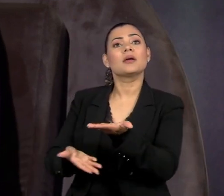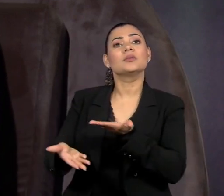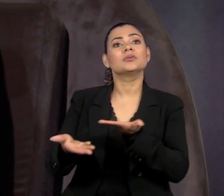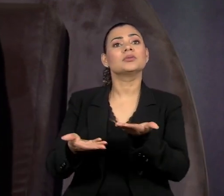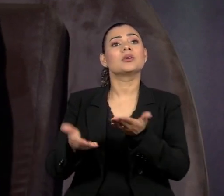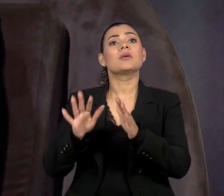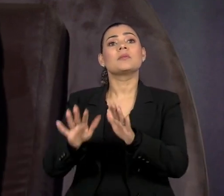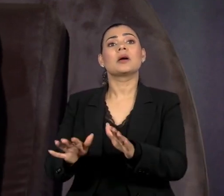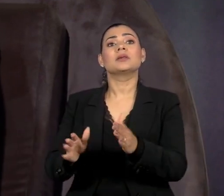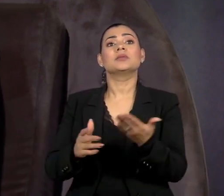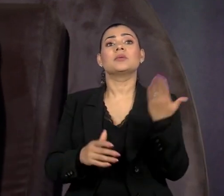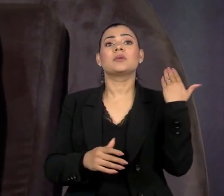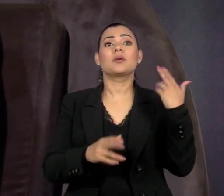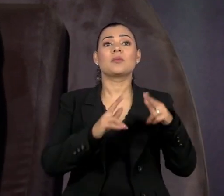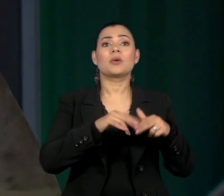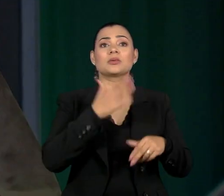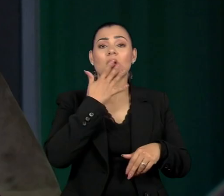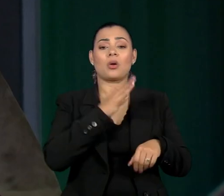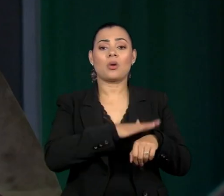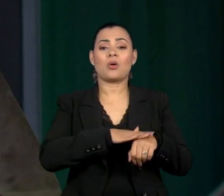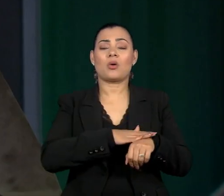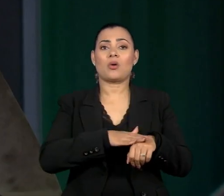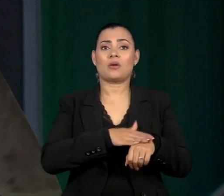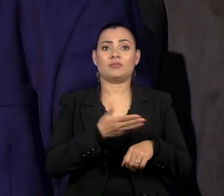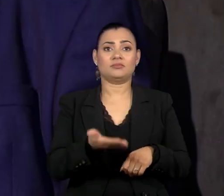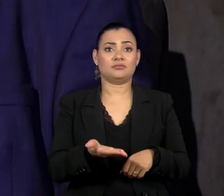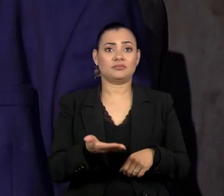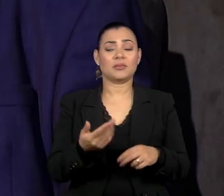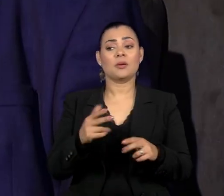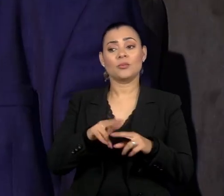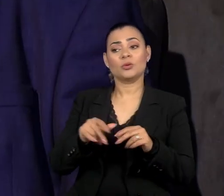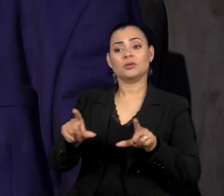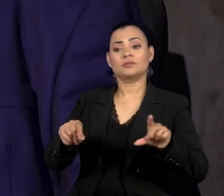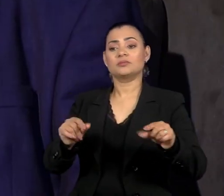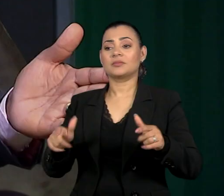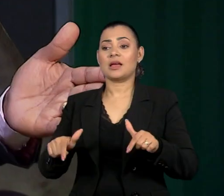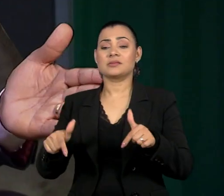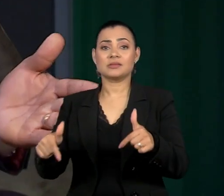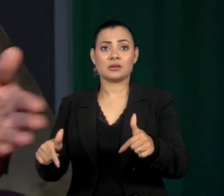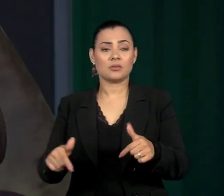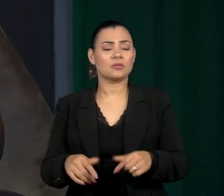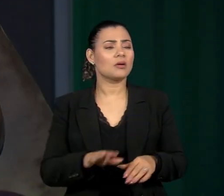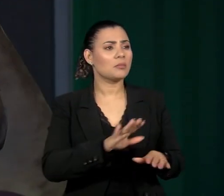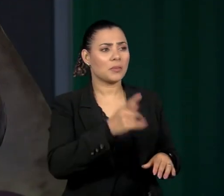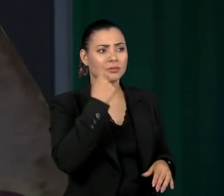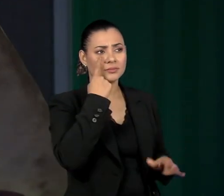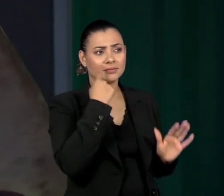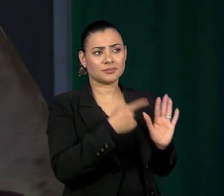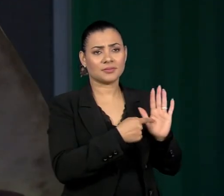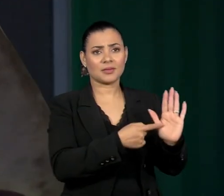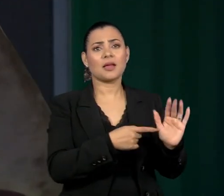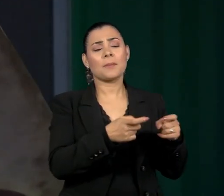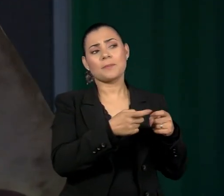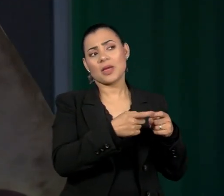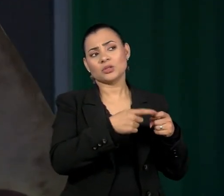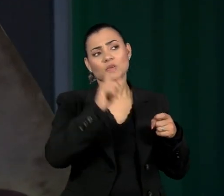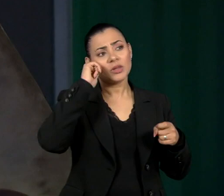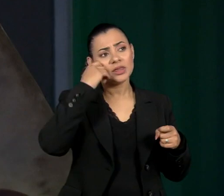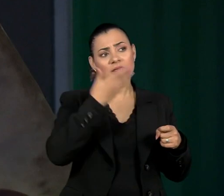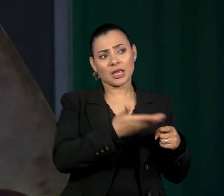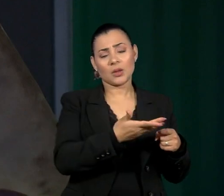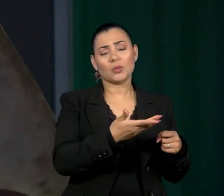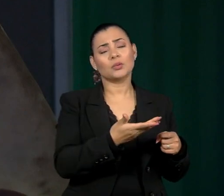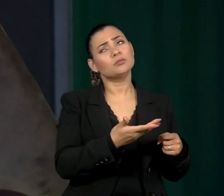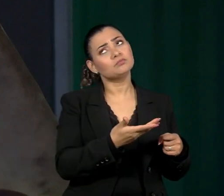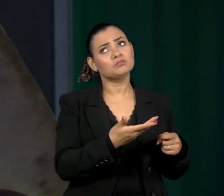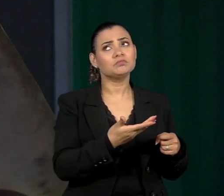instituiriam por causa da cor da pele da pessoa. Agora, Carlos, então nós estamos dizendo, olha, mas um médico negro